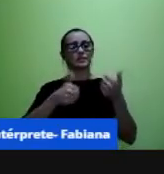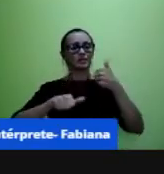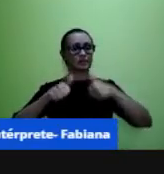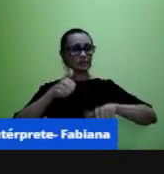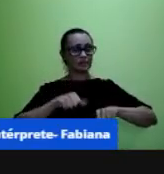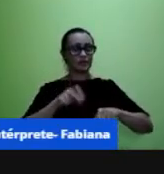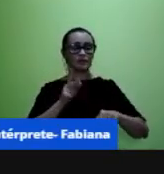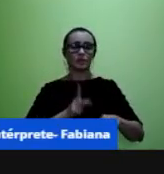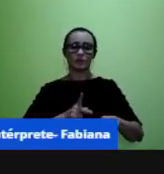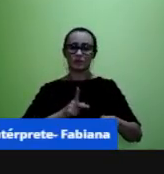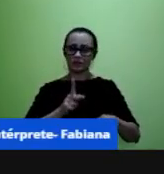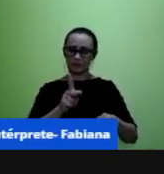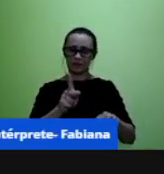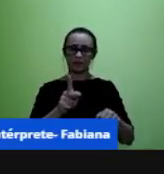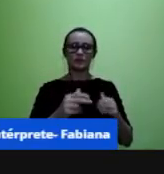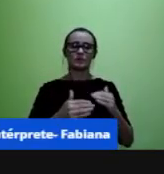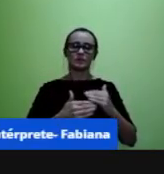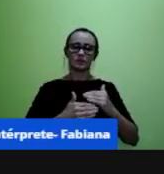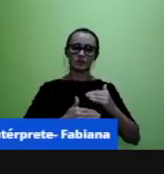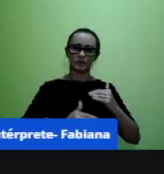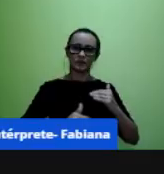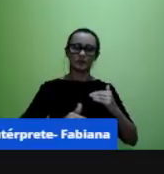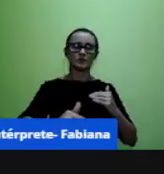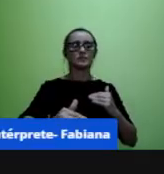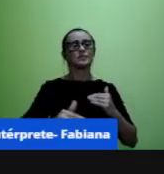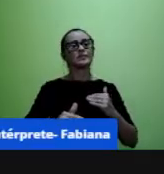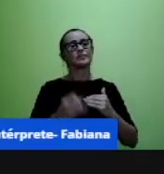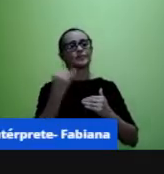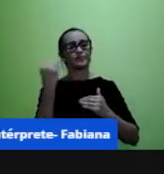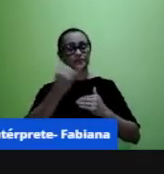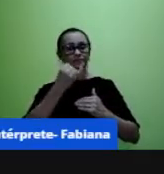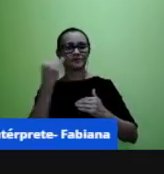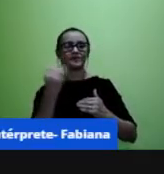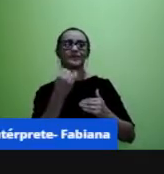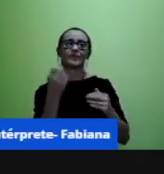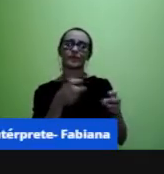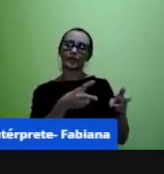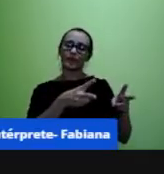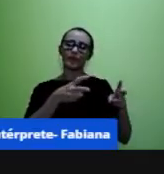de um processo, eu tenho que verificar também